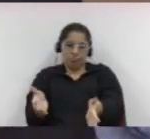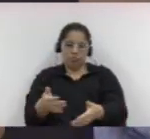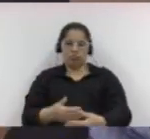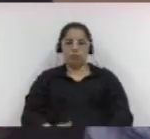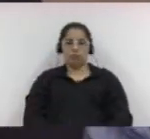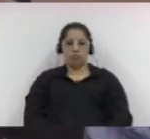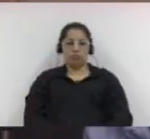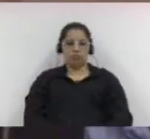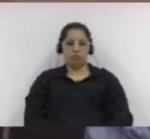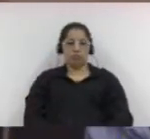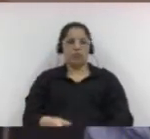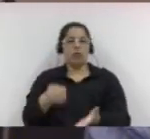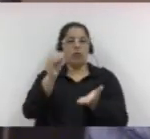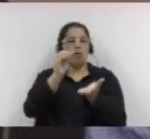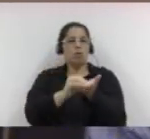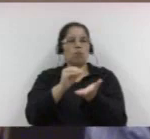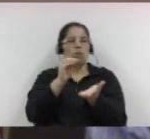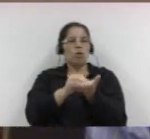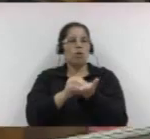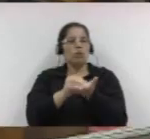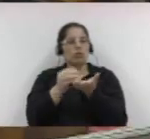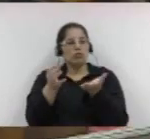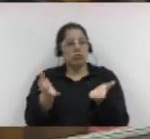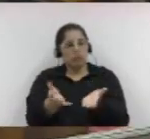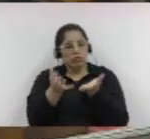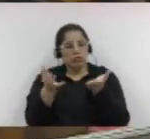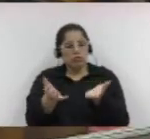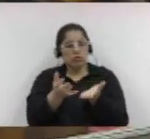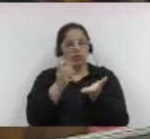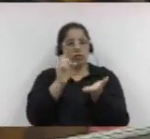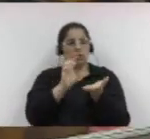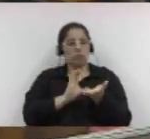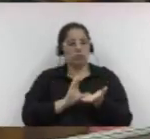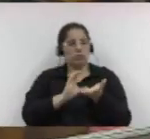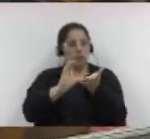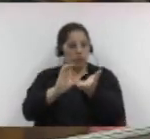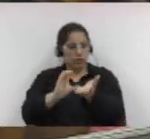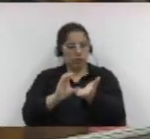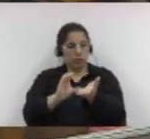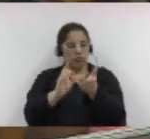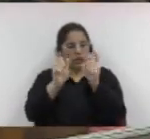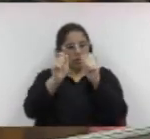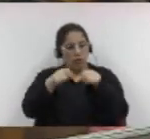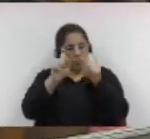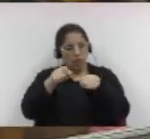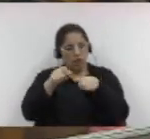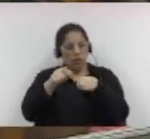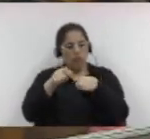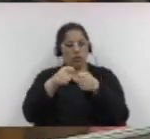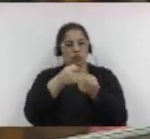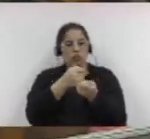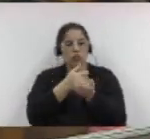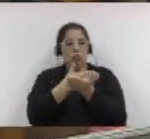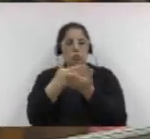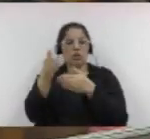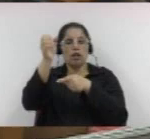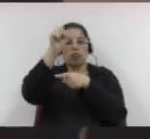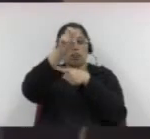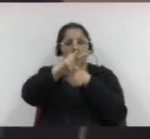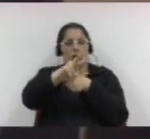deixando-se de arrecadar para o nosso município e até gerar empregos para o nosso